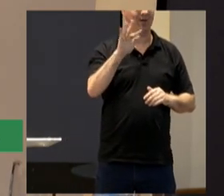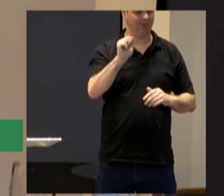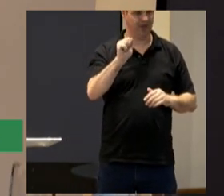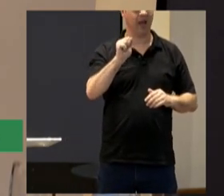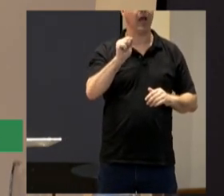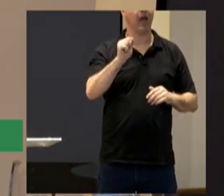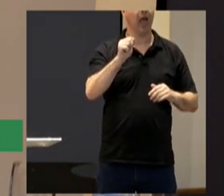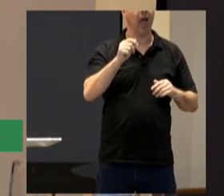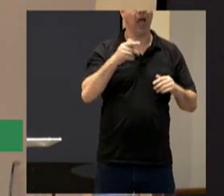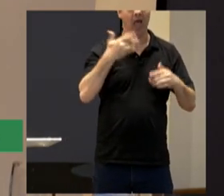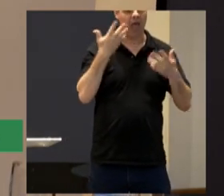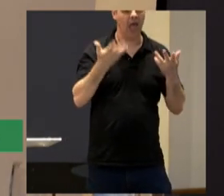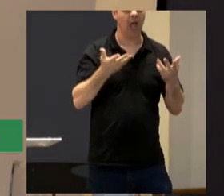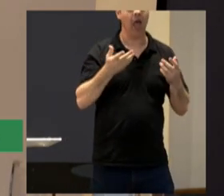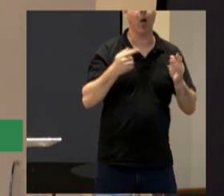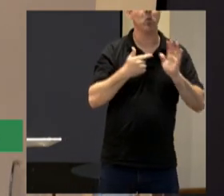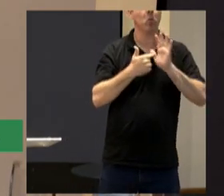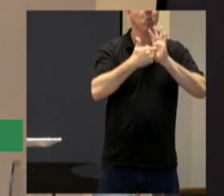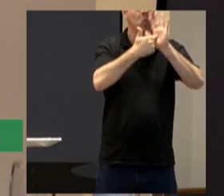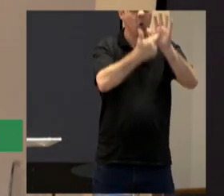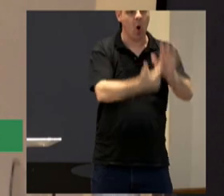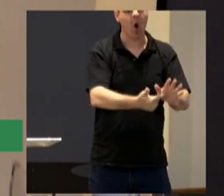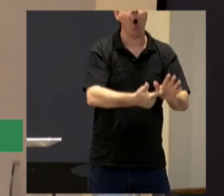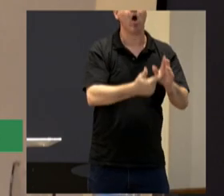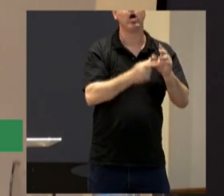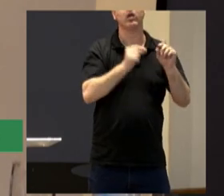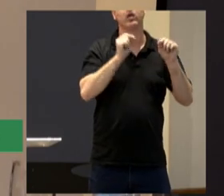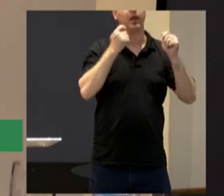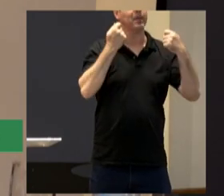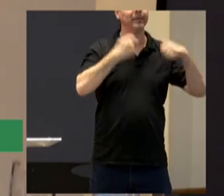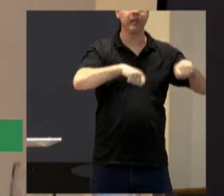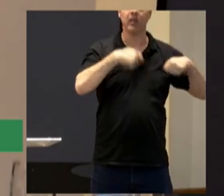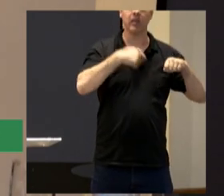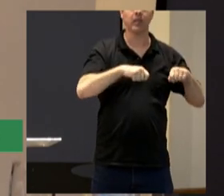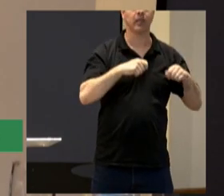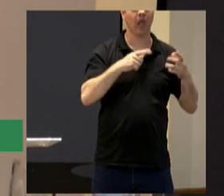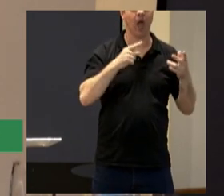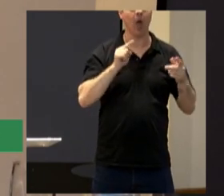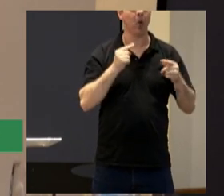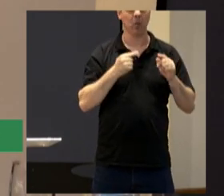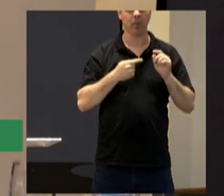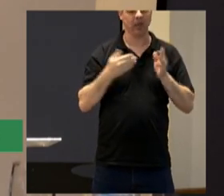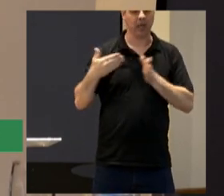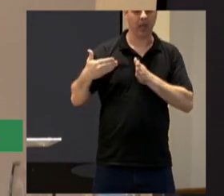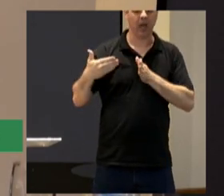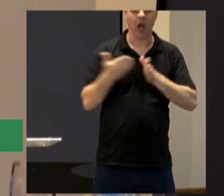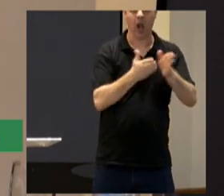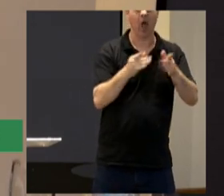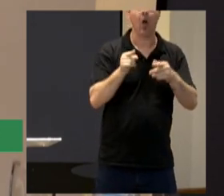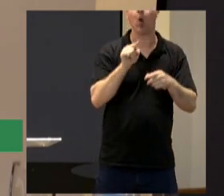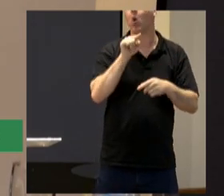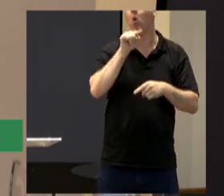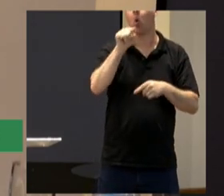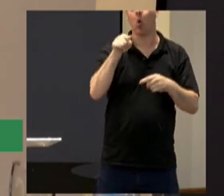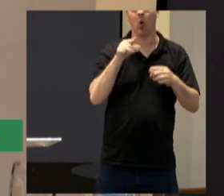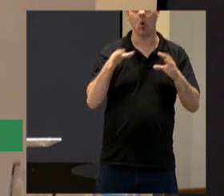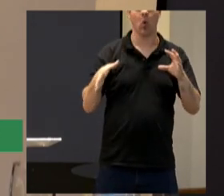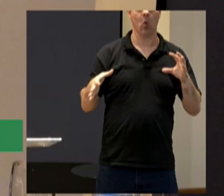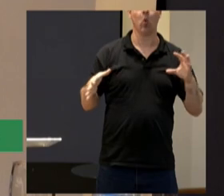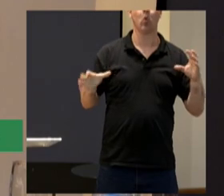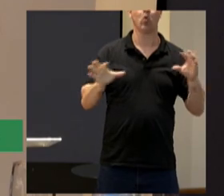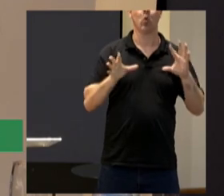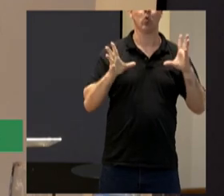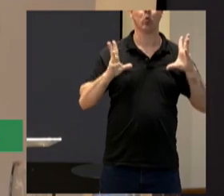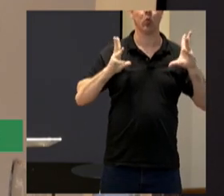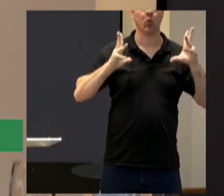possibilidade e a necessidade de que a gente aponte que só com o envolvimento de todos